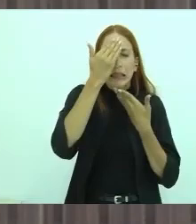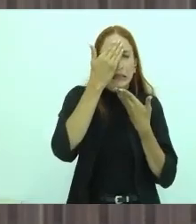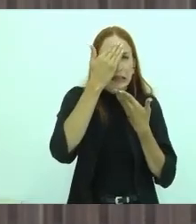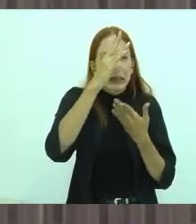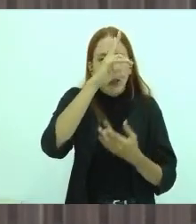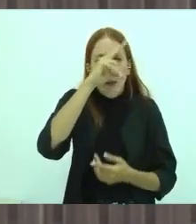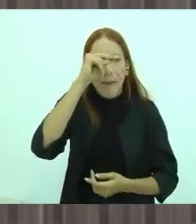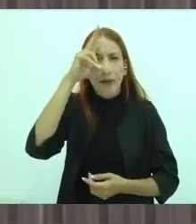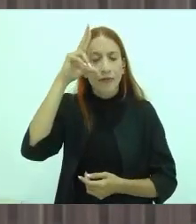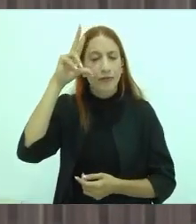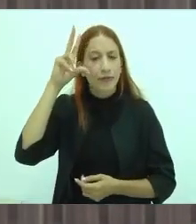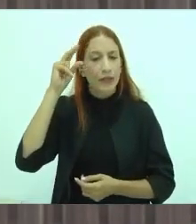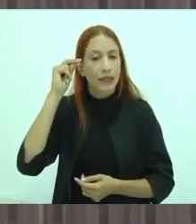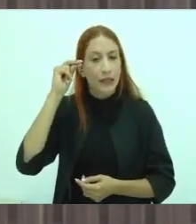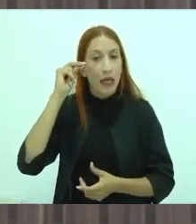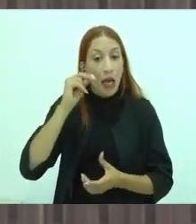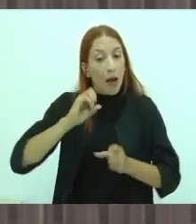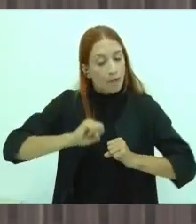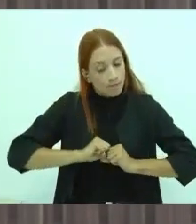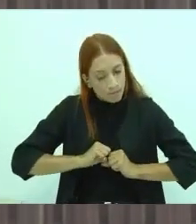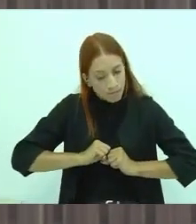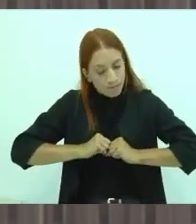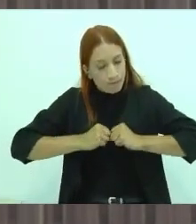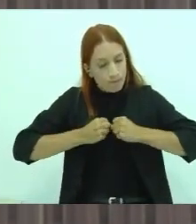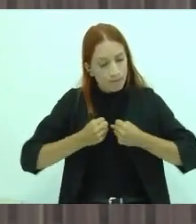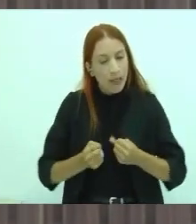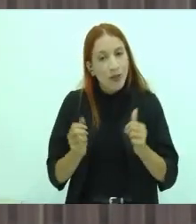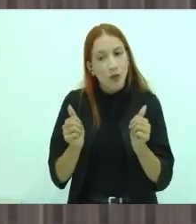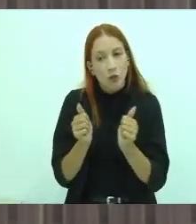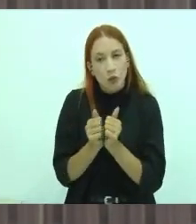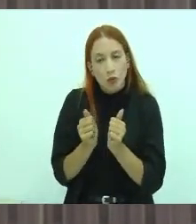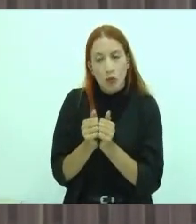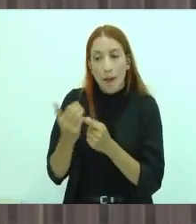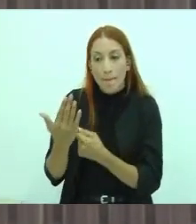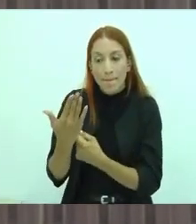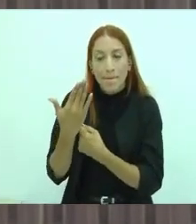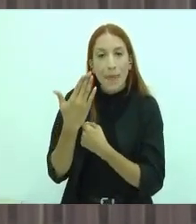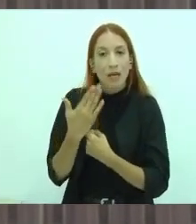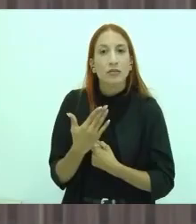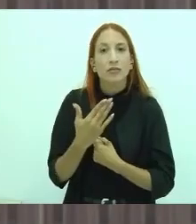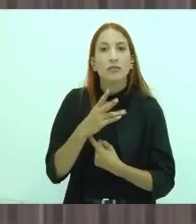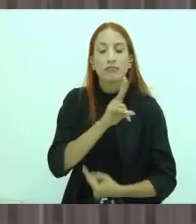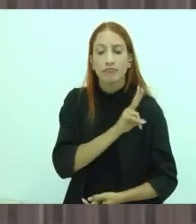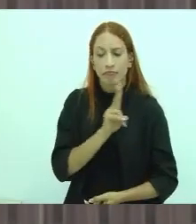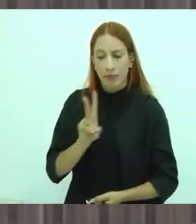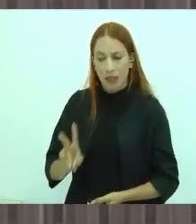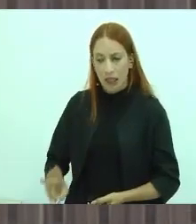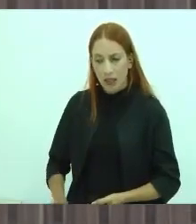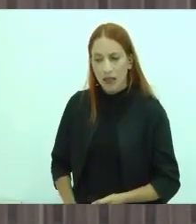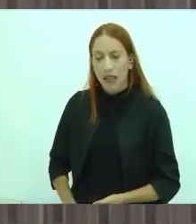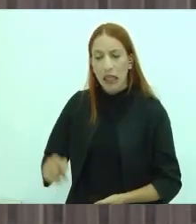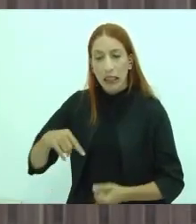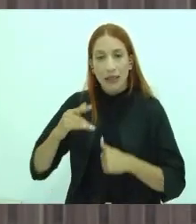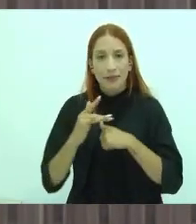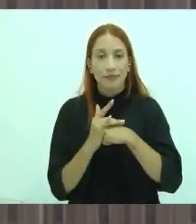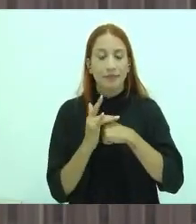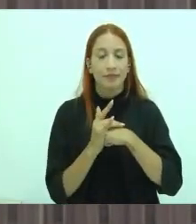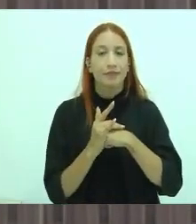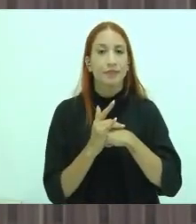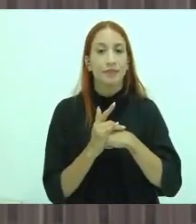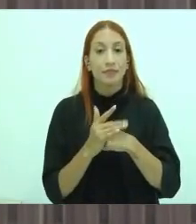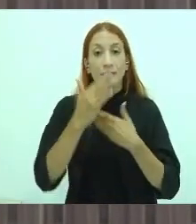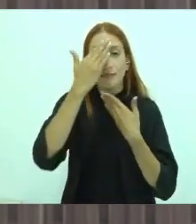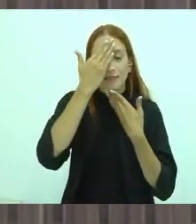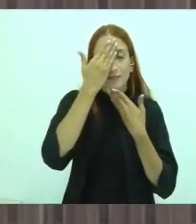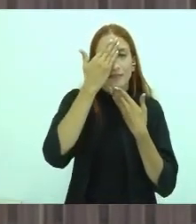Marcelo que tem não medido esforç empenhar ajudar esses vereadores e essa casa de Vereadores de Teixeira de Freitas